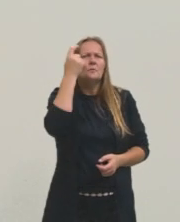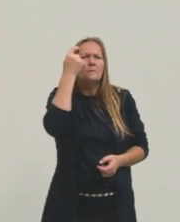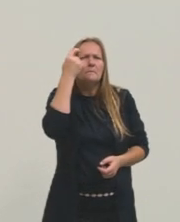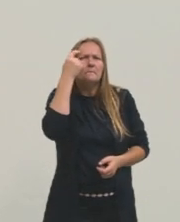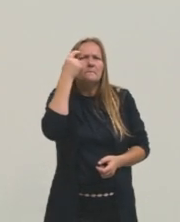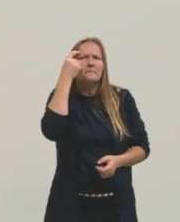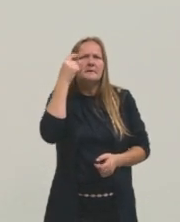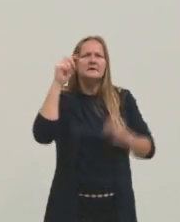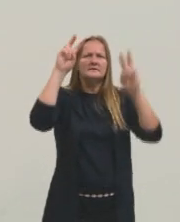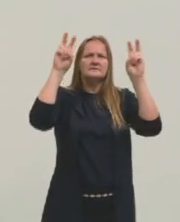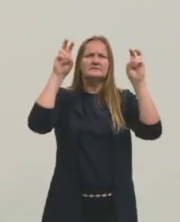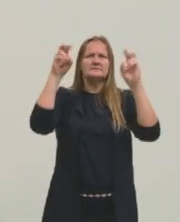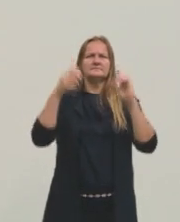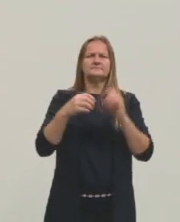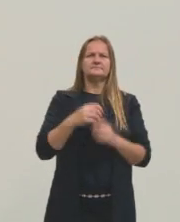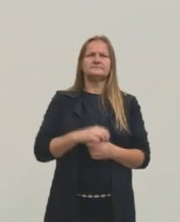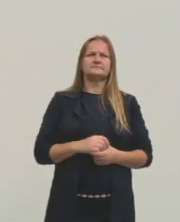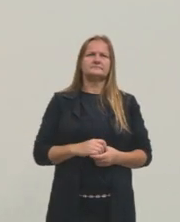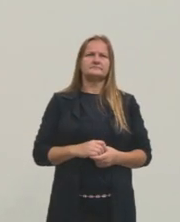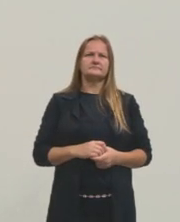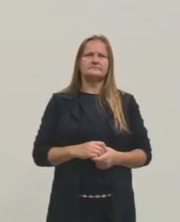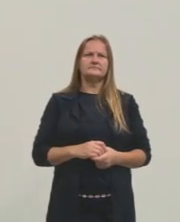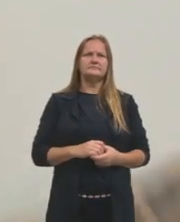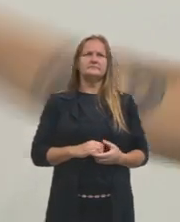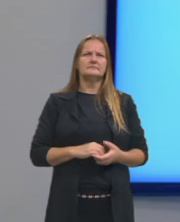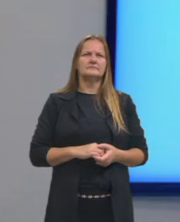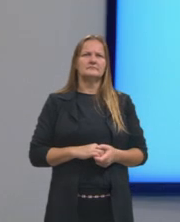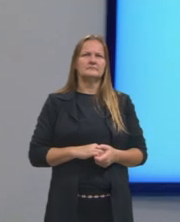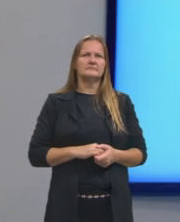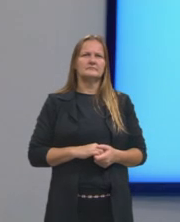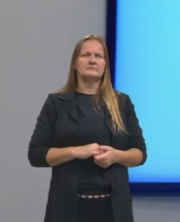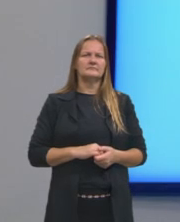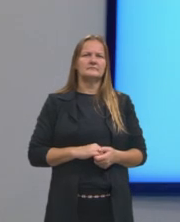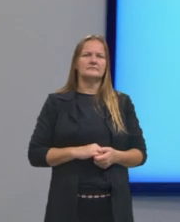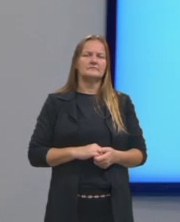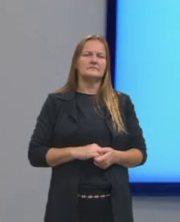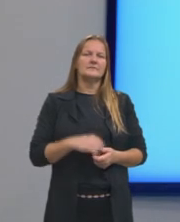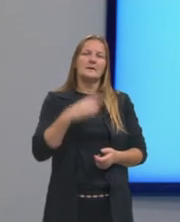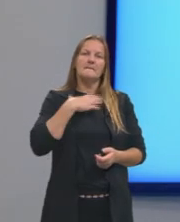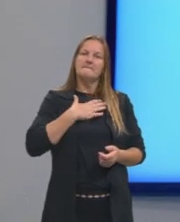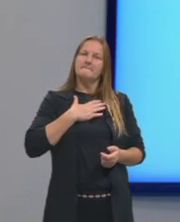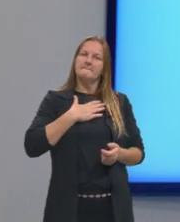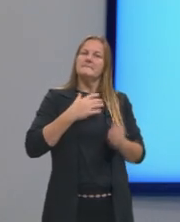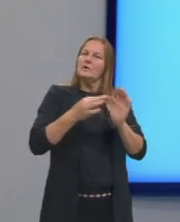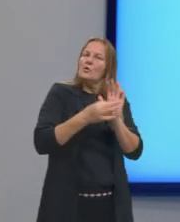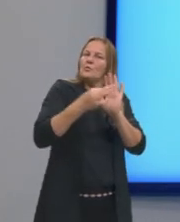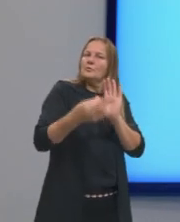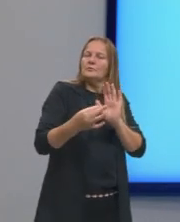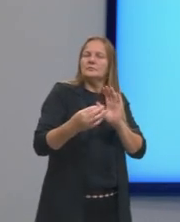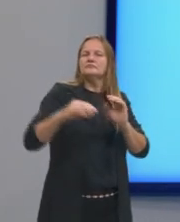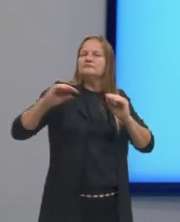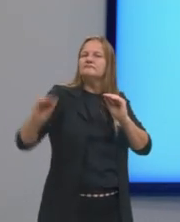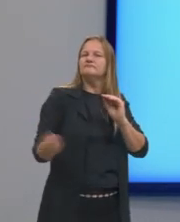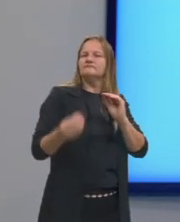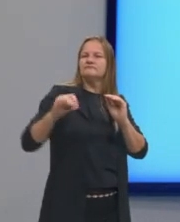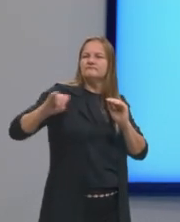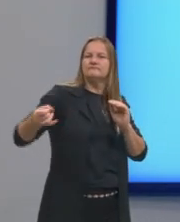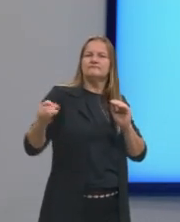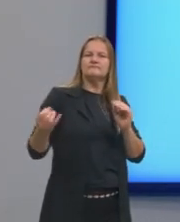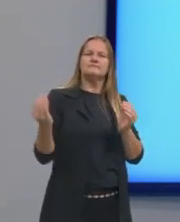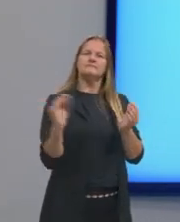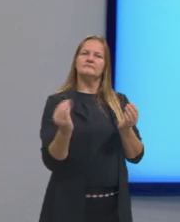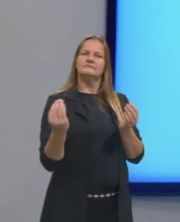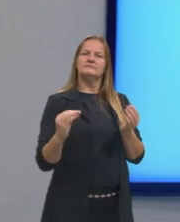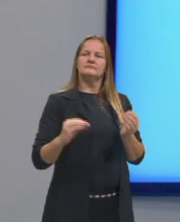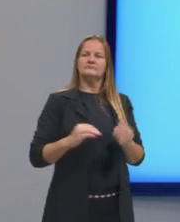penso sobre esse tema E aí eu me posiciono em cima disso E aí eu coloco o meu embasamento que não vai ser só